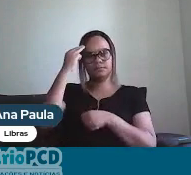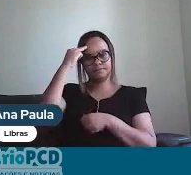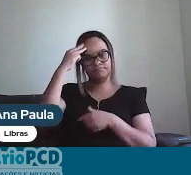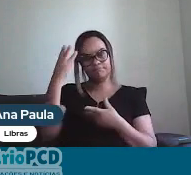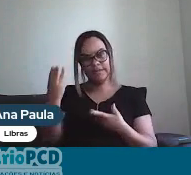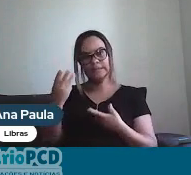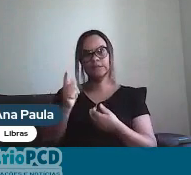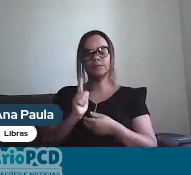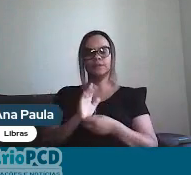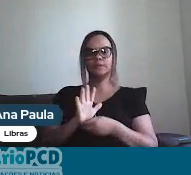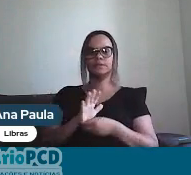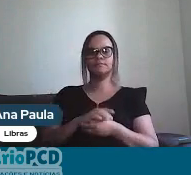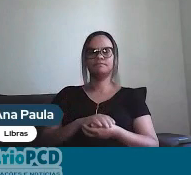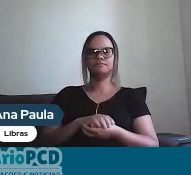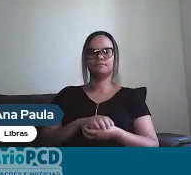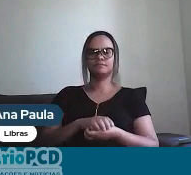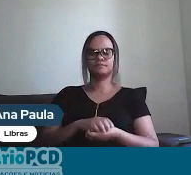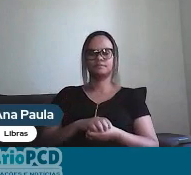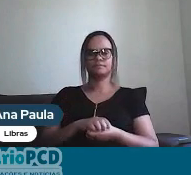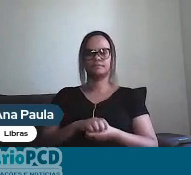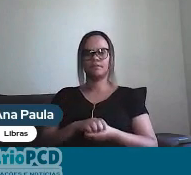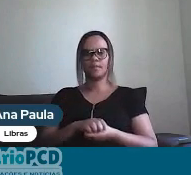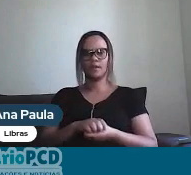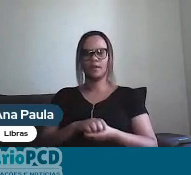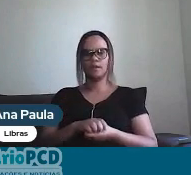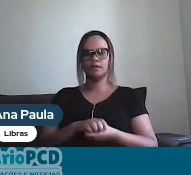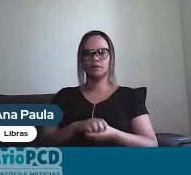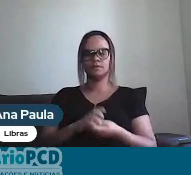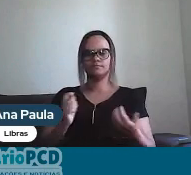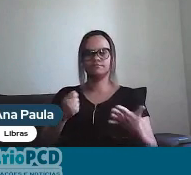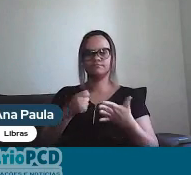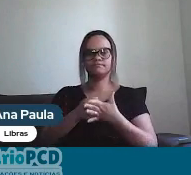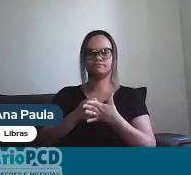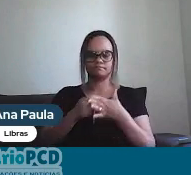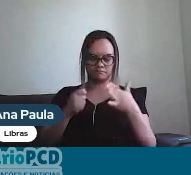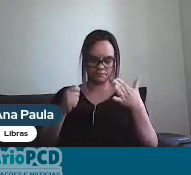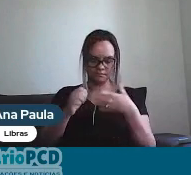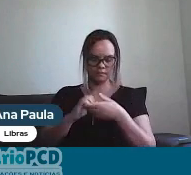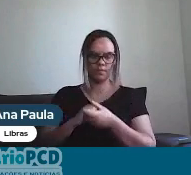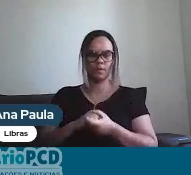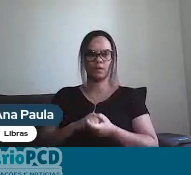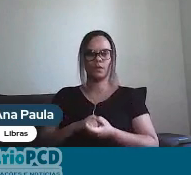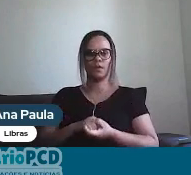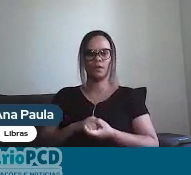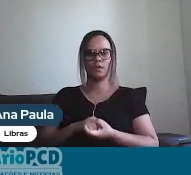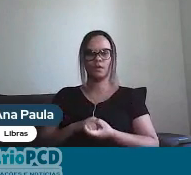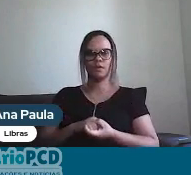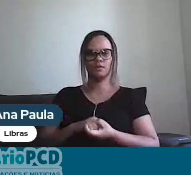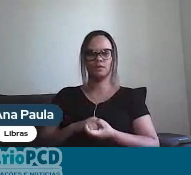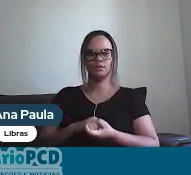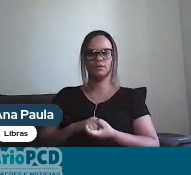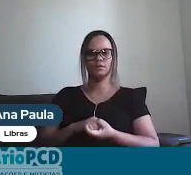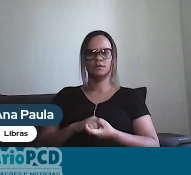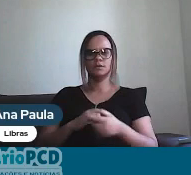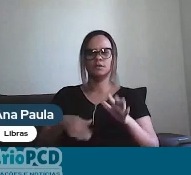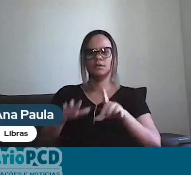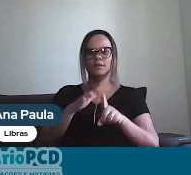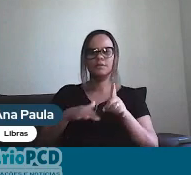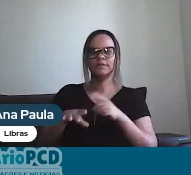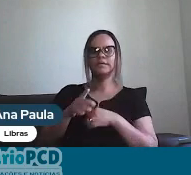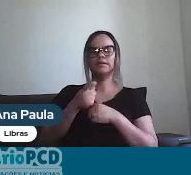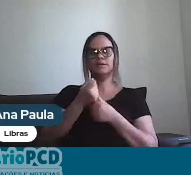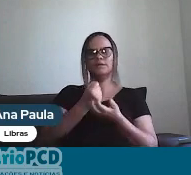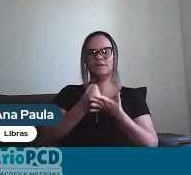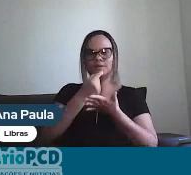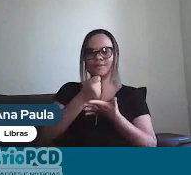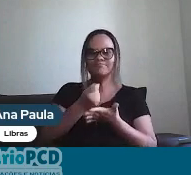né? Mas que isso pode comprometer sua funcionalidade muito no sentido psicossocial, em função dos medicamentos que